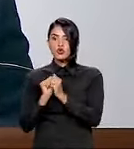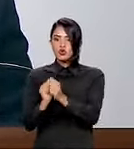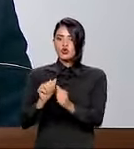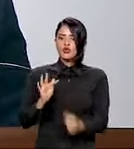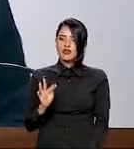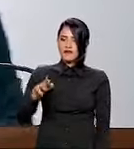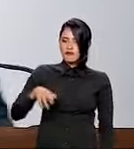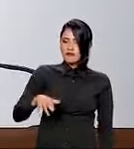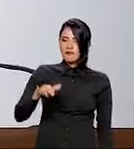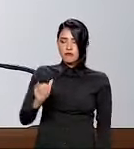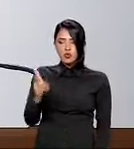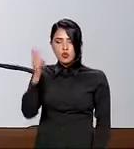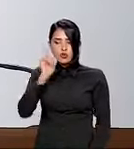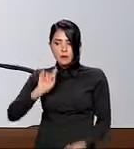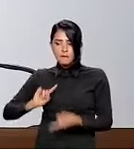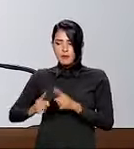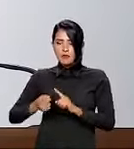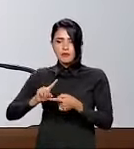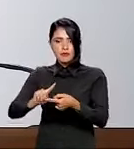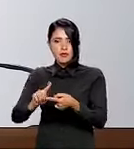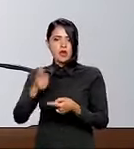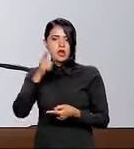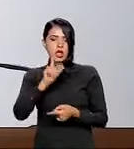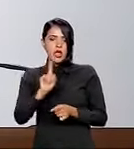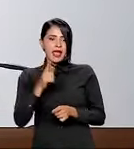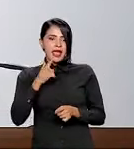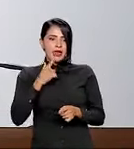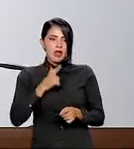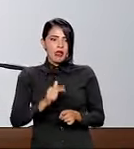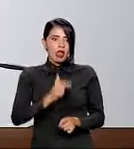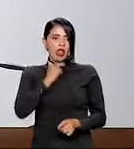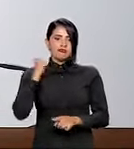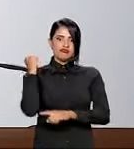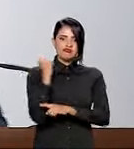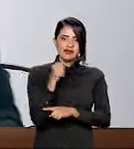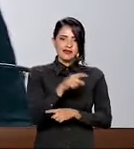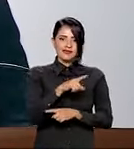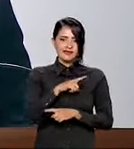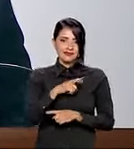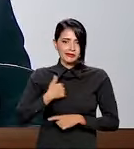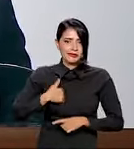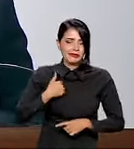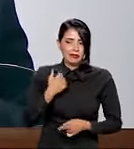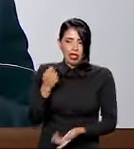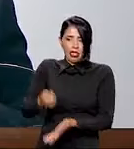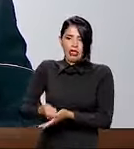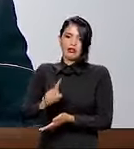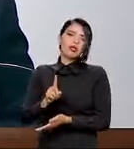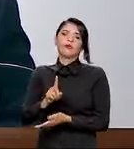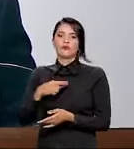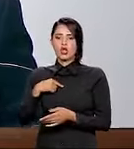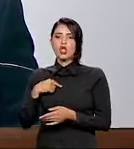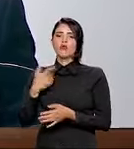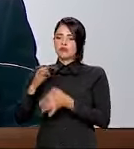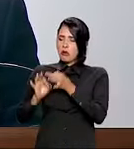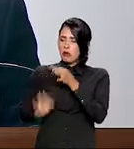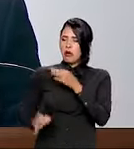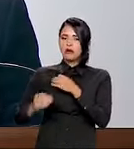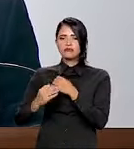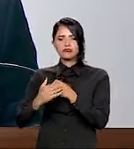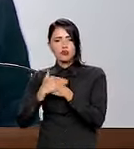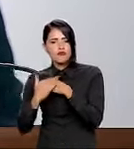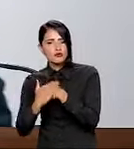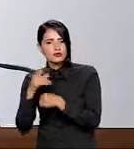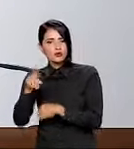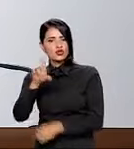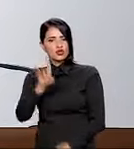uma negociação que não coloque uma faca no pescoço da Argentina. Tive uma longa e boa conversa com